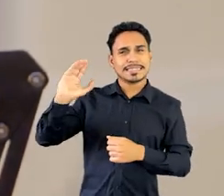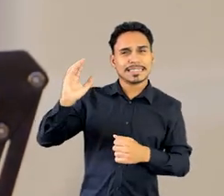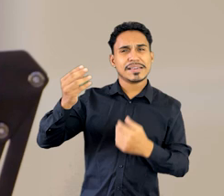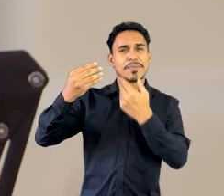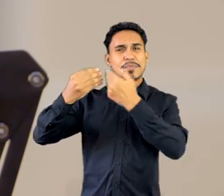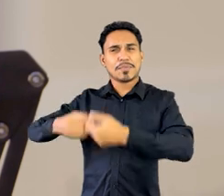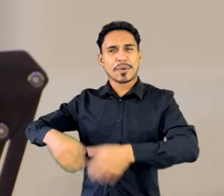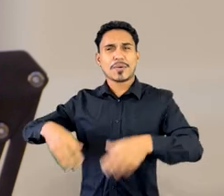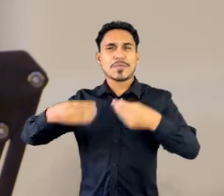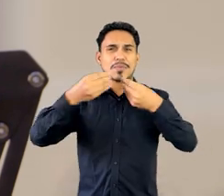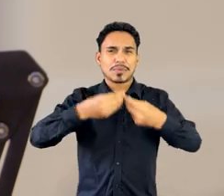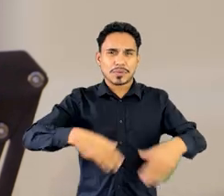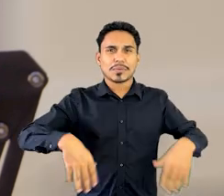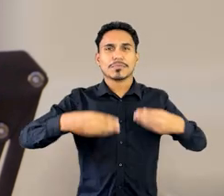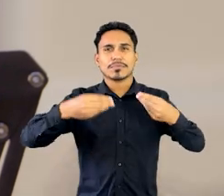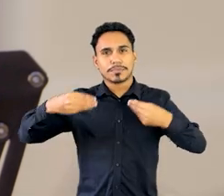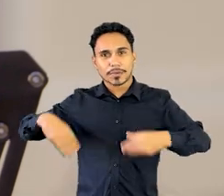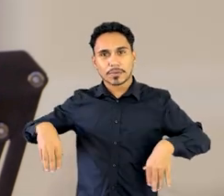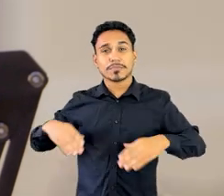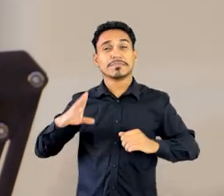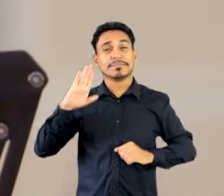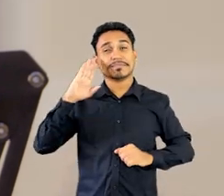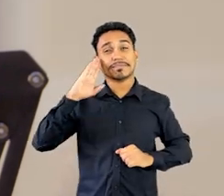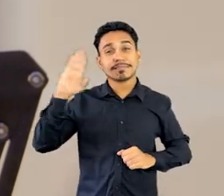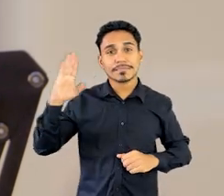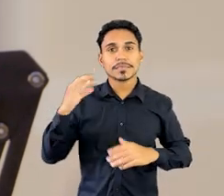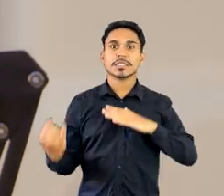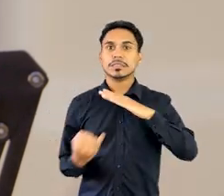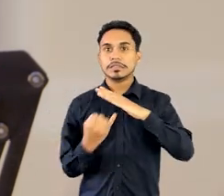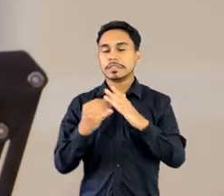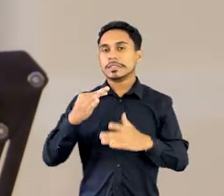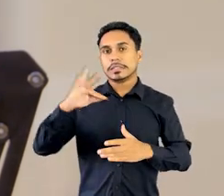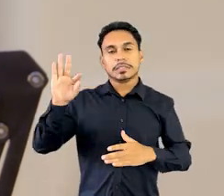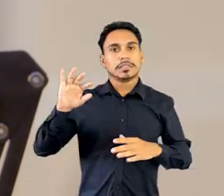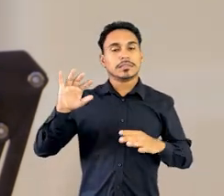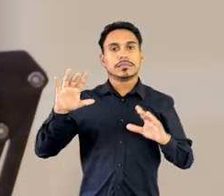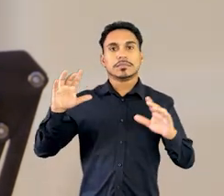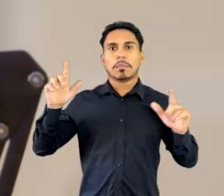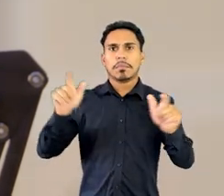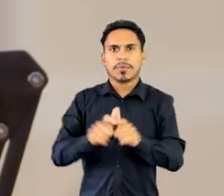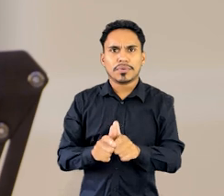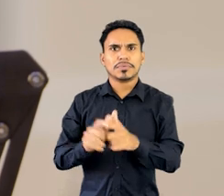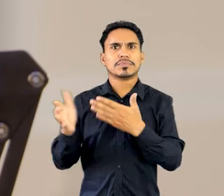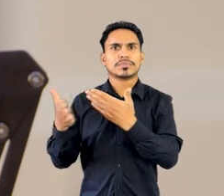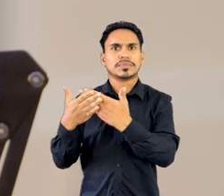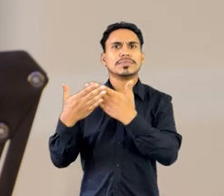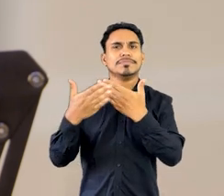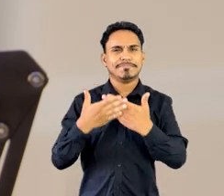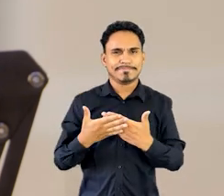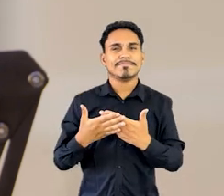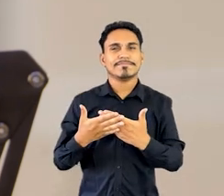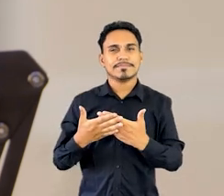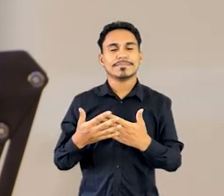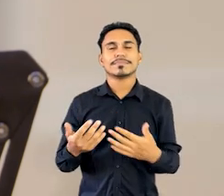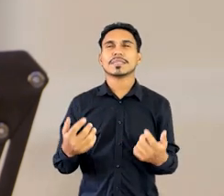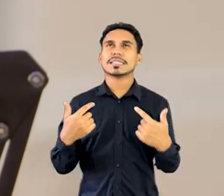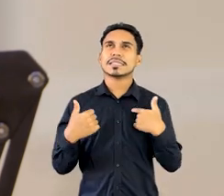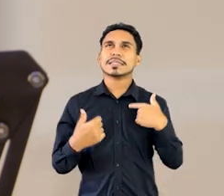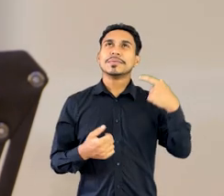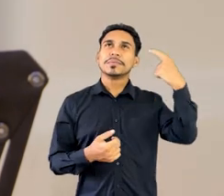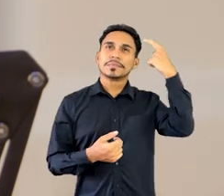de precariedade dos sistemas sobretudo os das instituições Federais e como